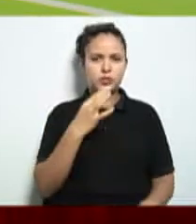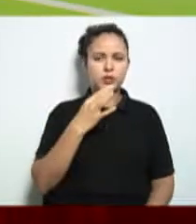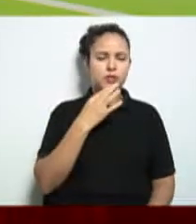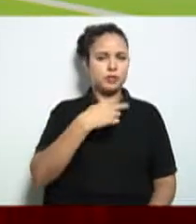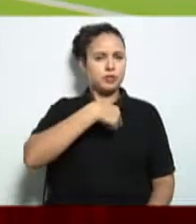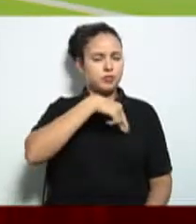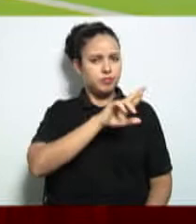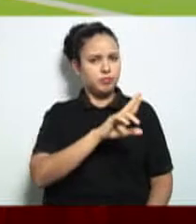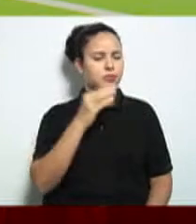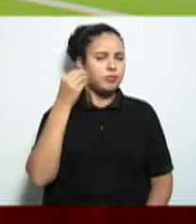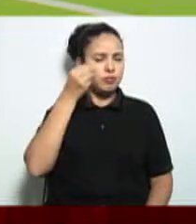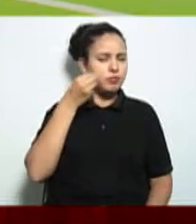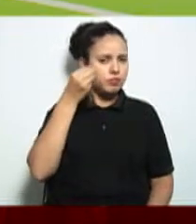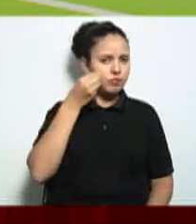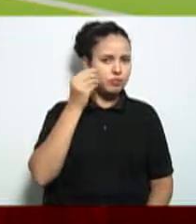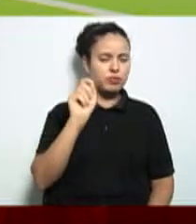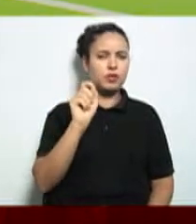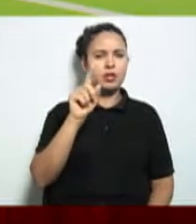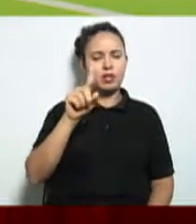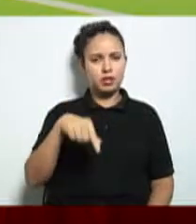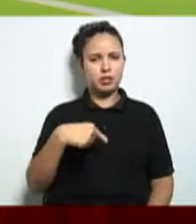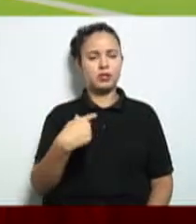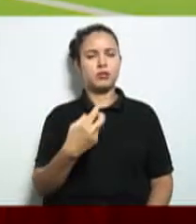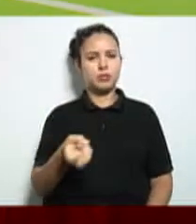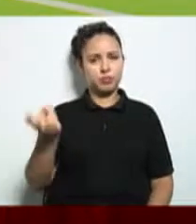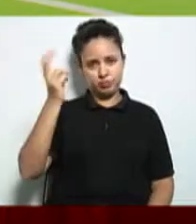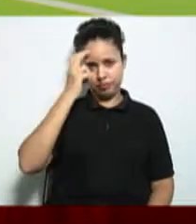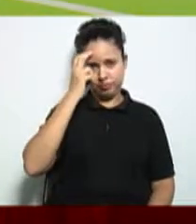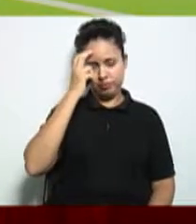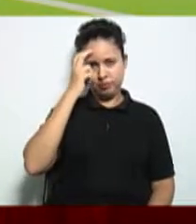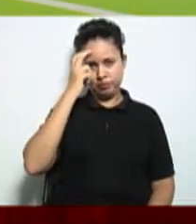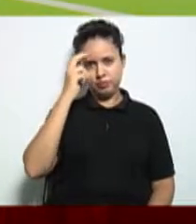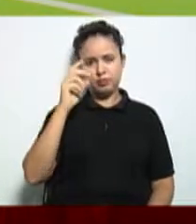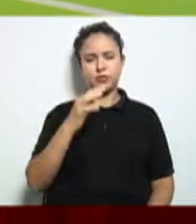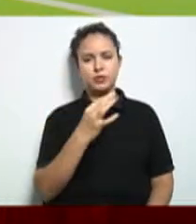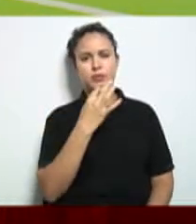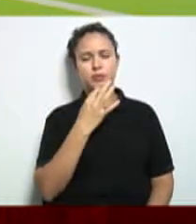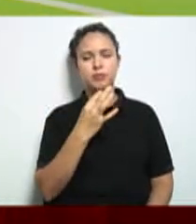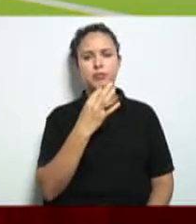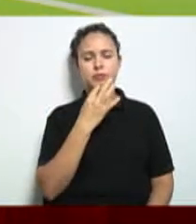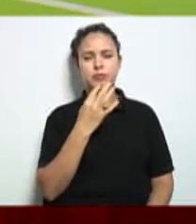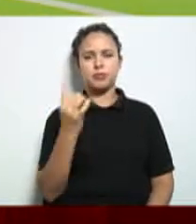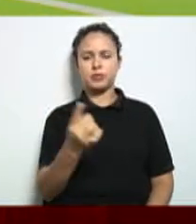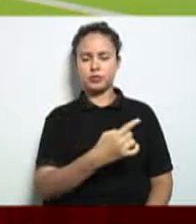o senso comum, eles são culturais, são conhecimentos que nós